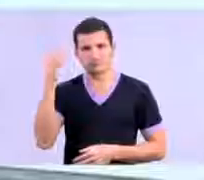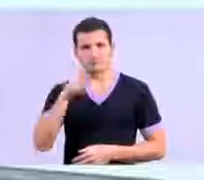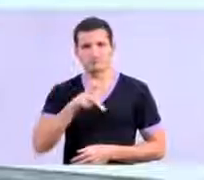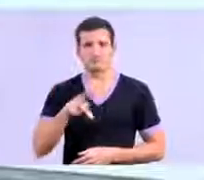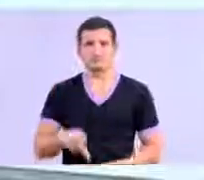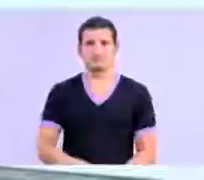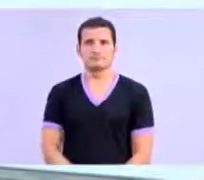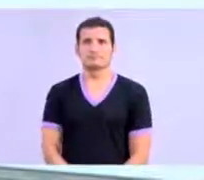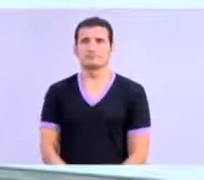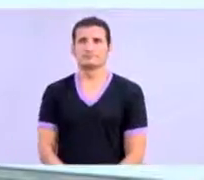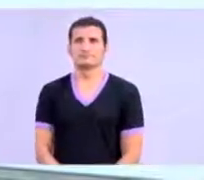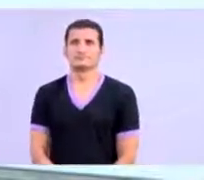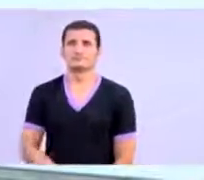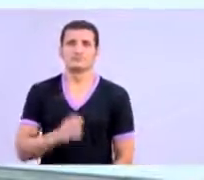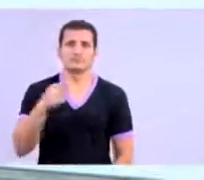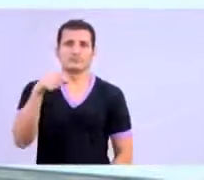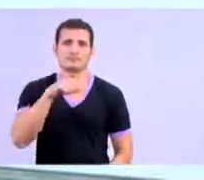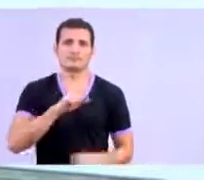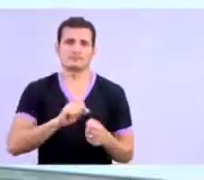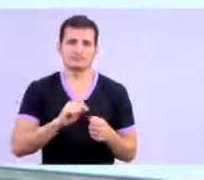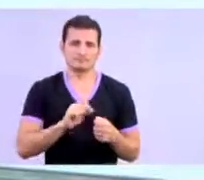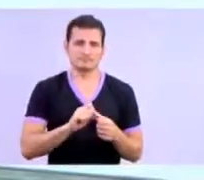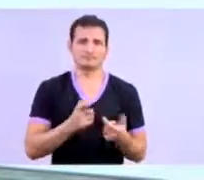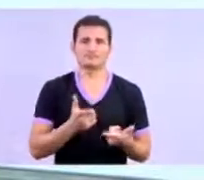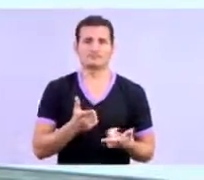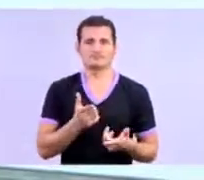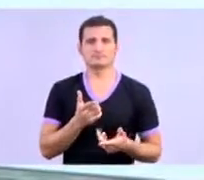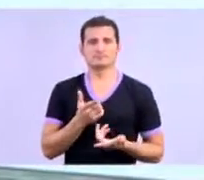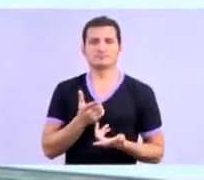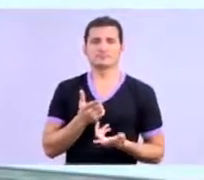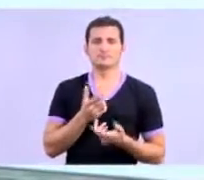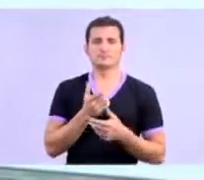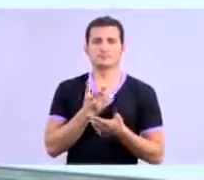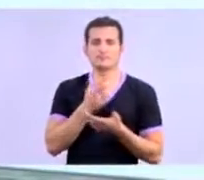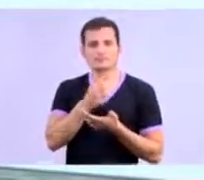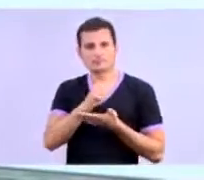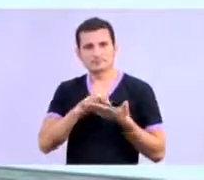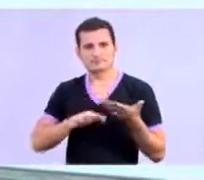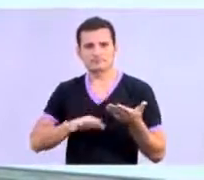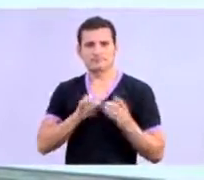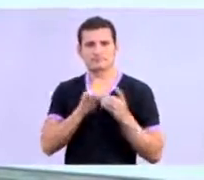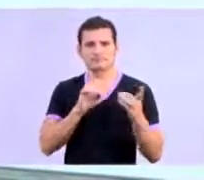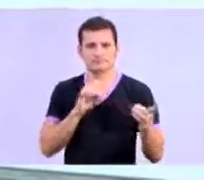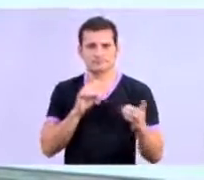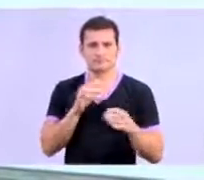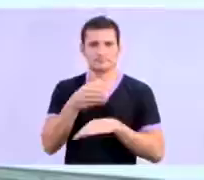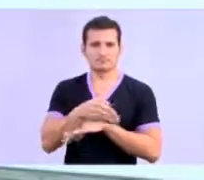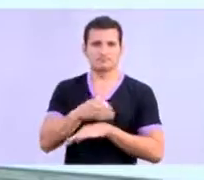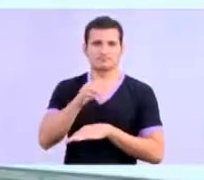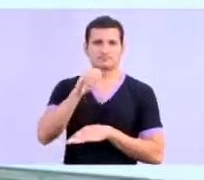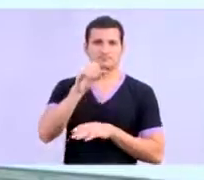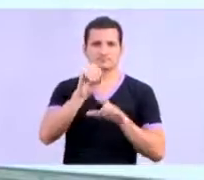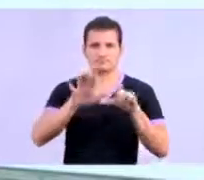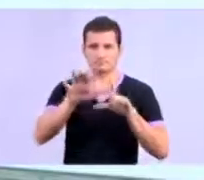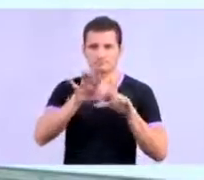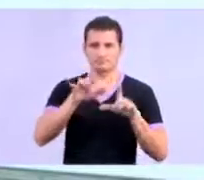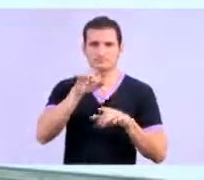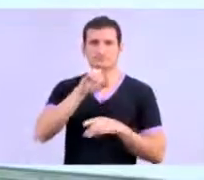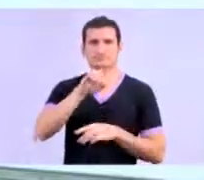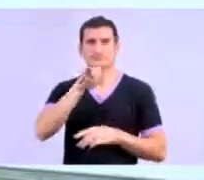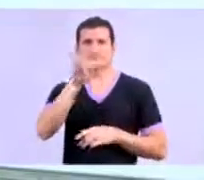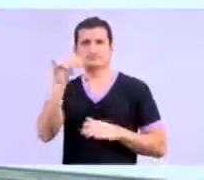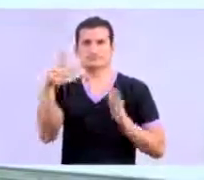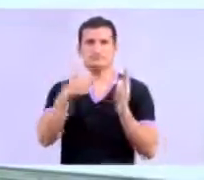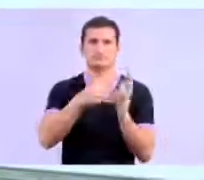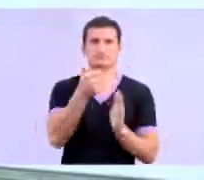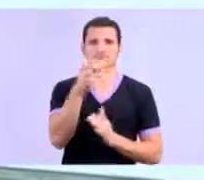Então, façam as atividades à distância, que está no AVA, certo? Participem, vocês têm até o dia 15 para